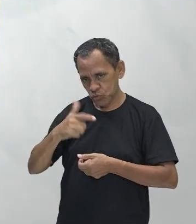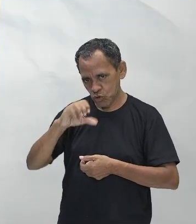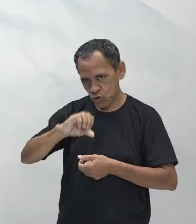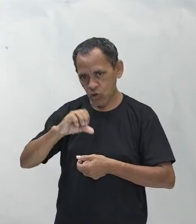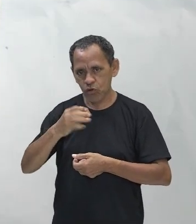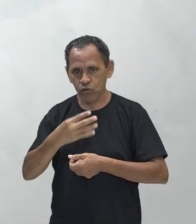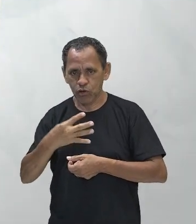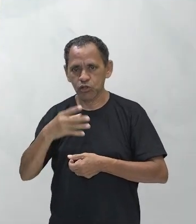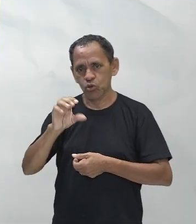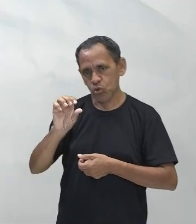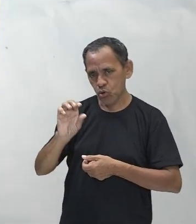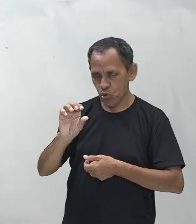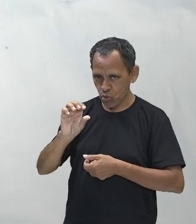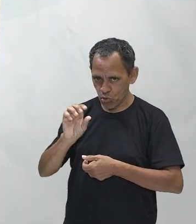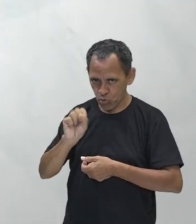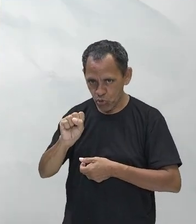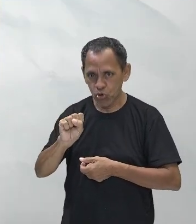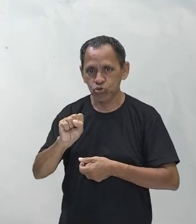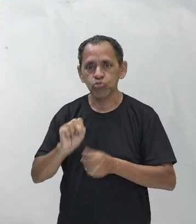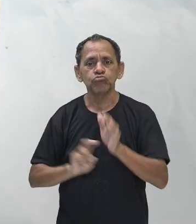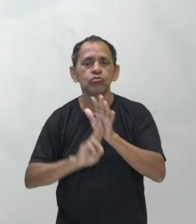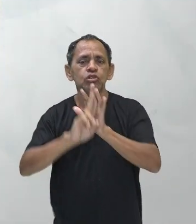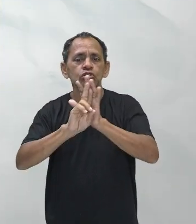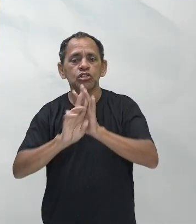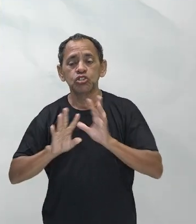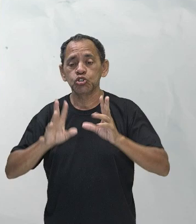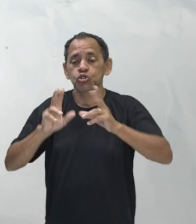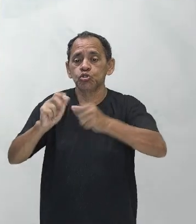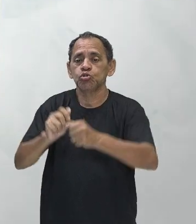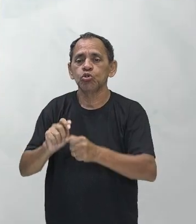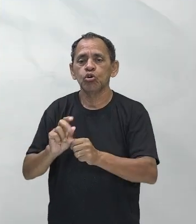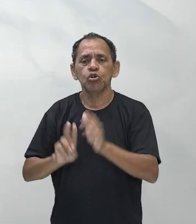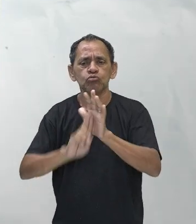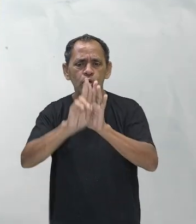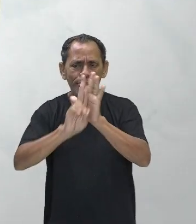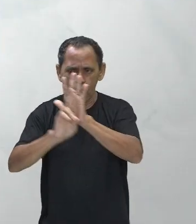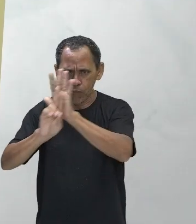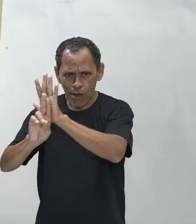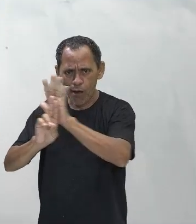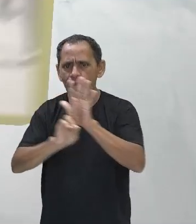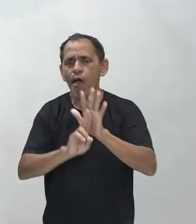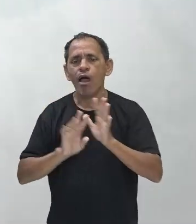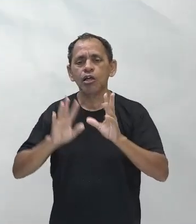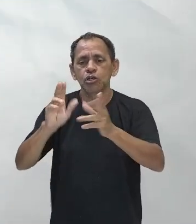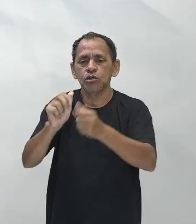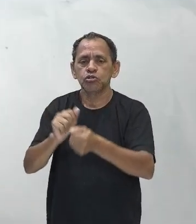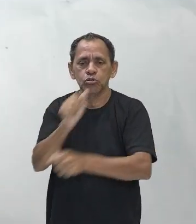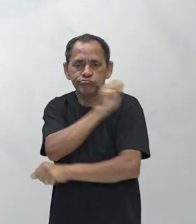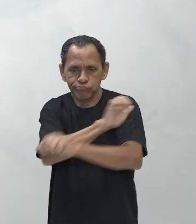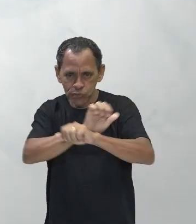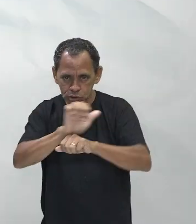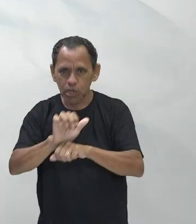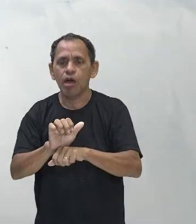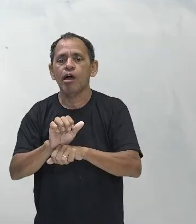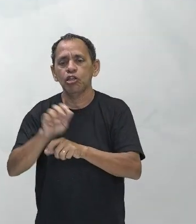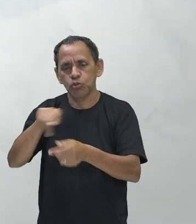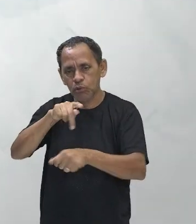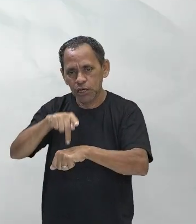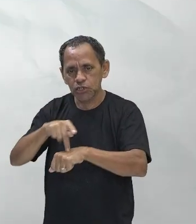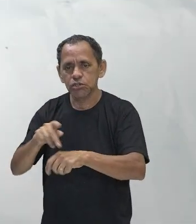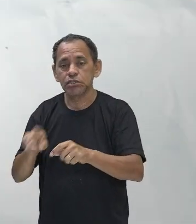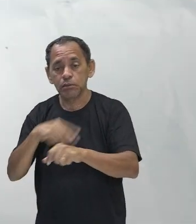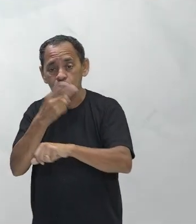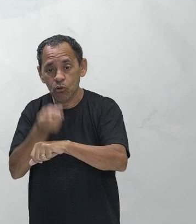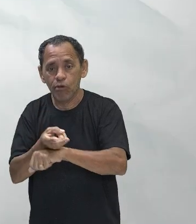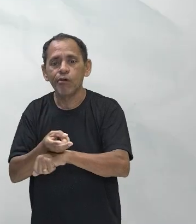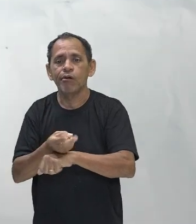representantes de praticamente todos os estados do país compondo a sua primeira diretoria. Depois,